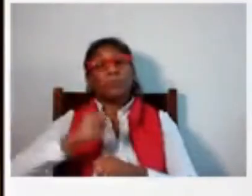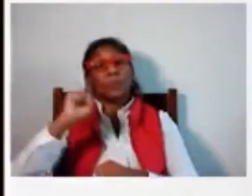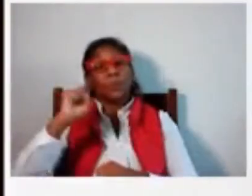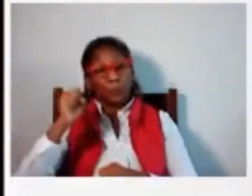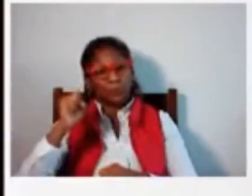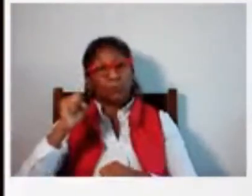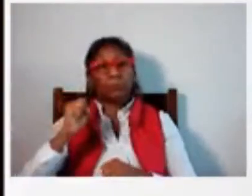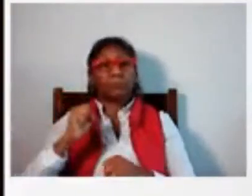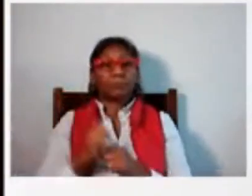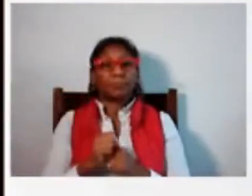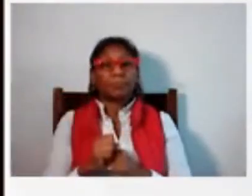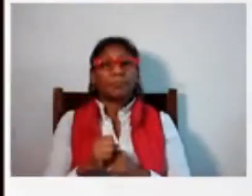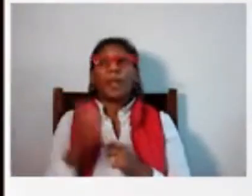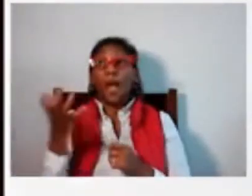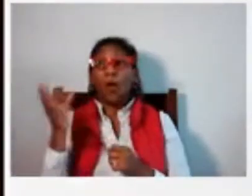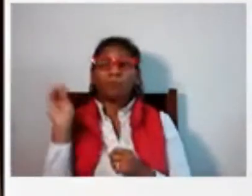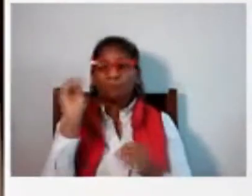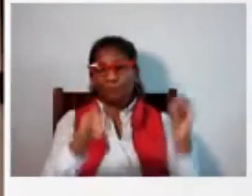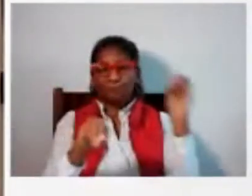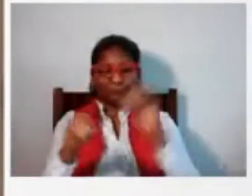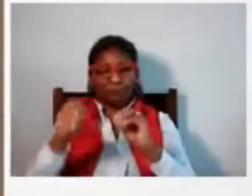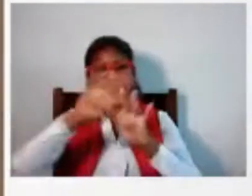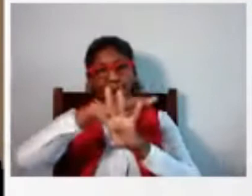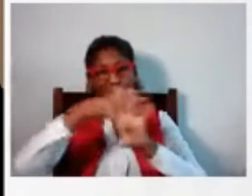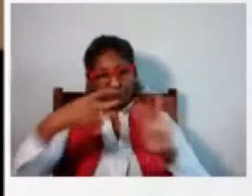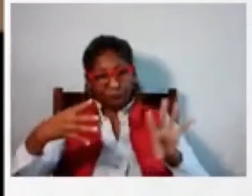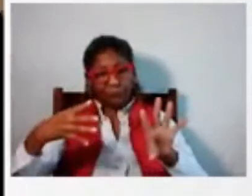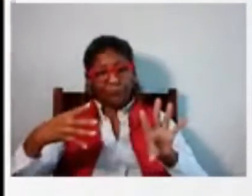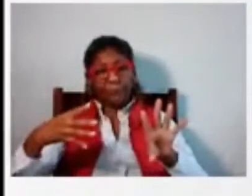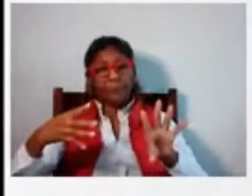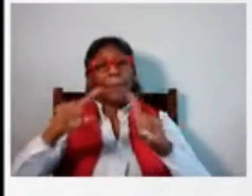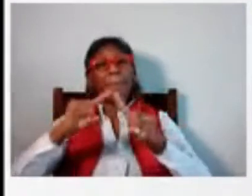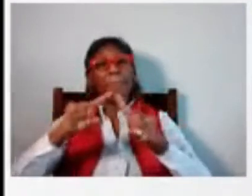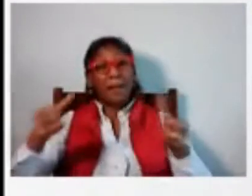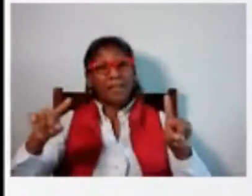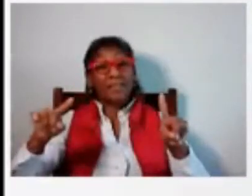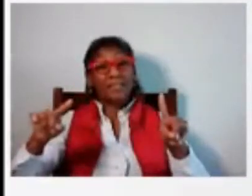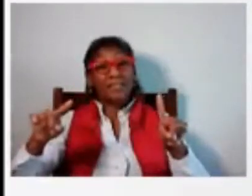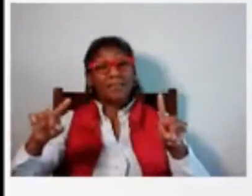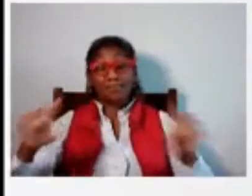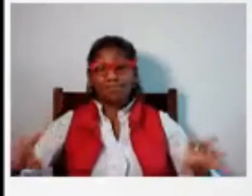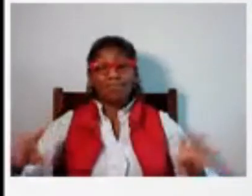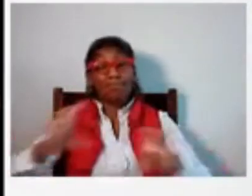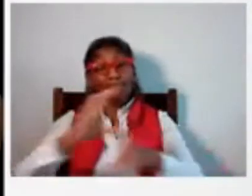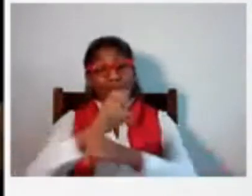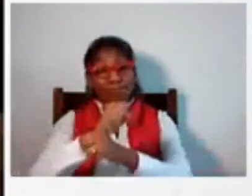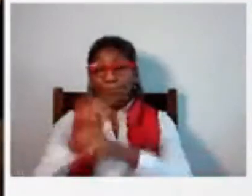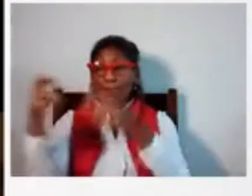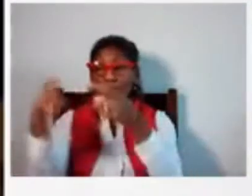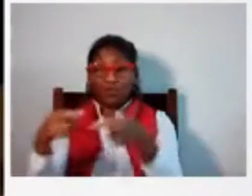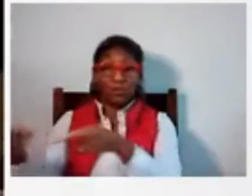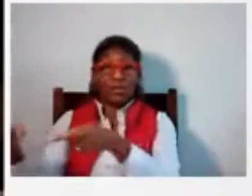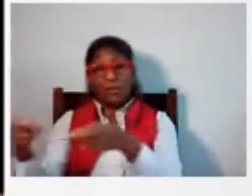inseridos no sistema e foram inseridos agora, mesmo assim, mesmo com a melhoria da região em disponibilidade de